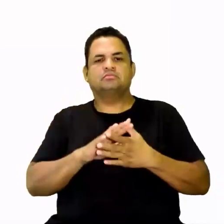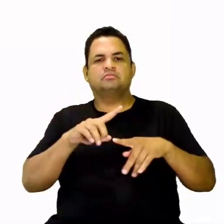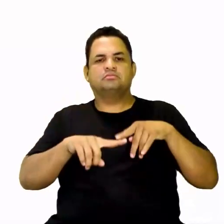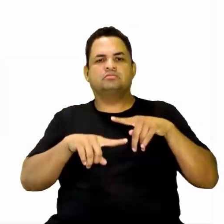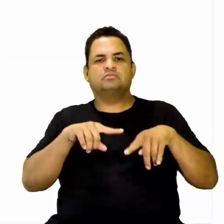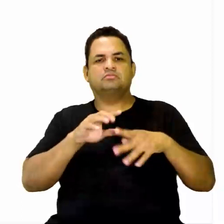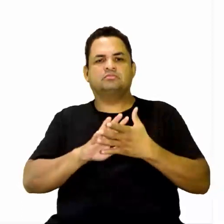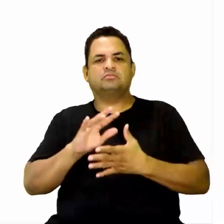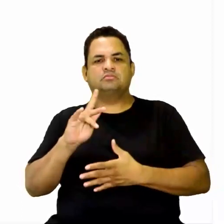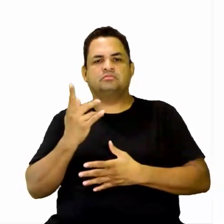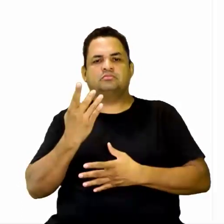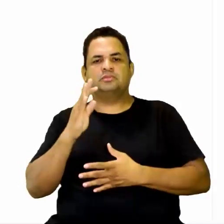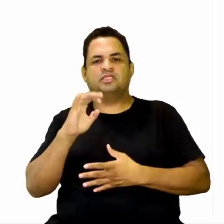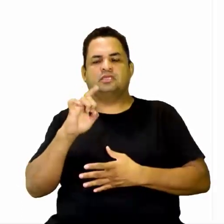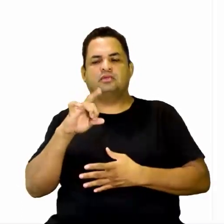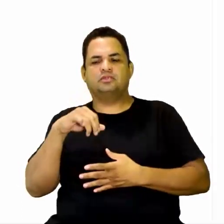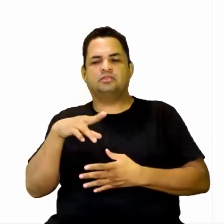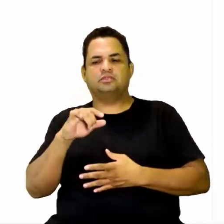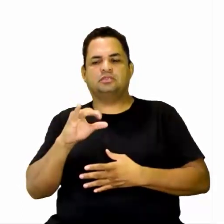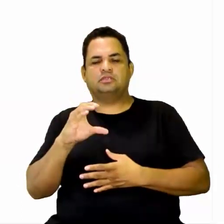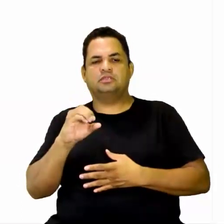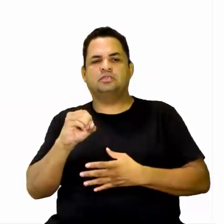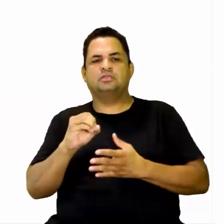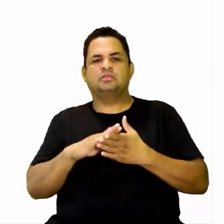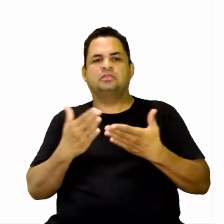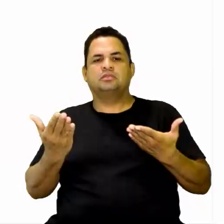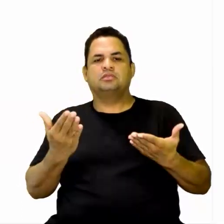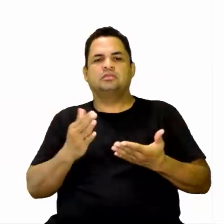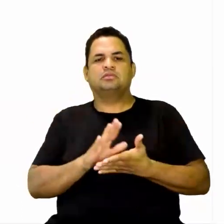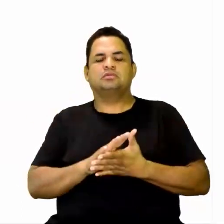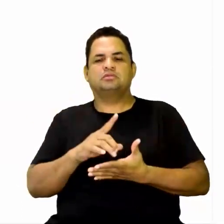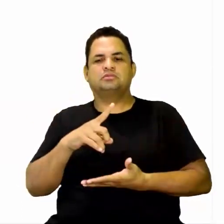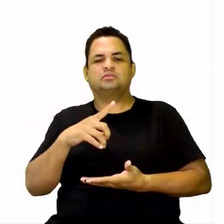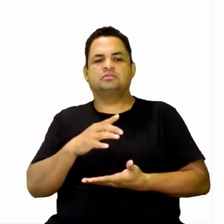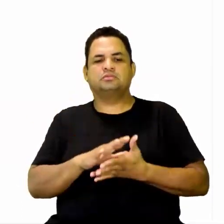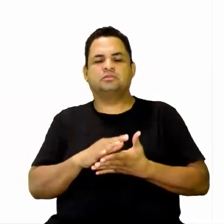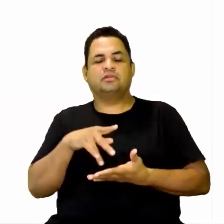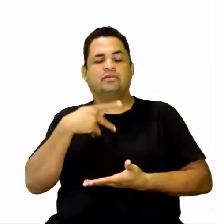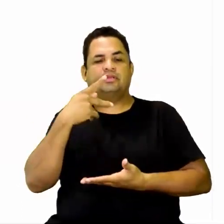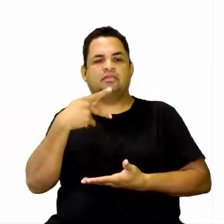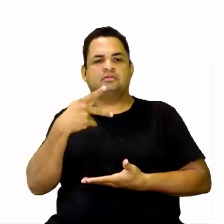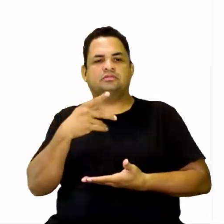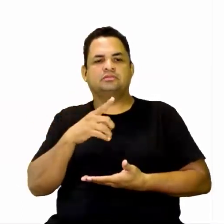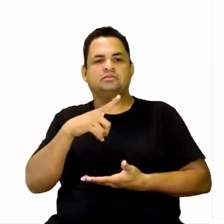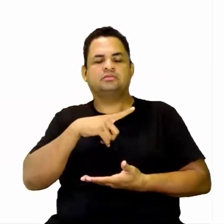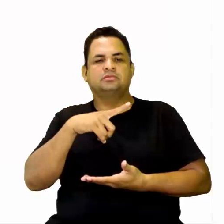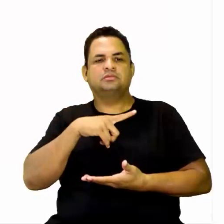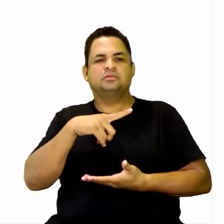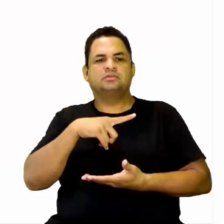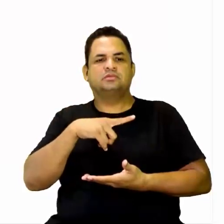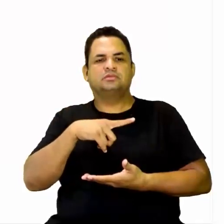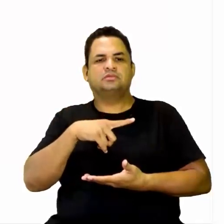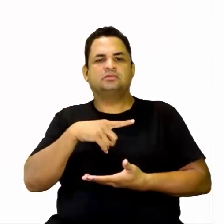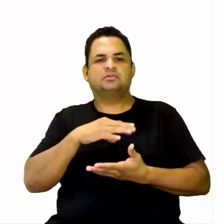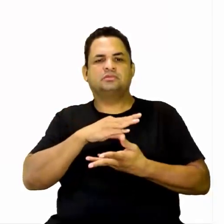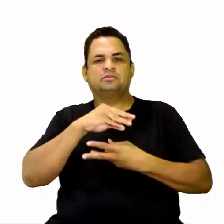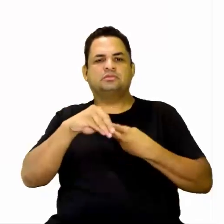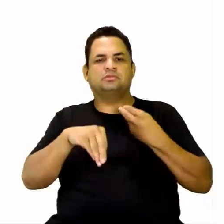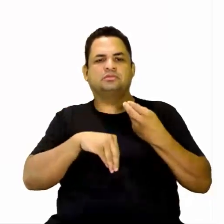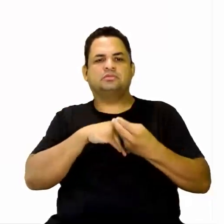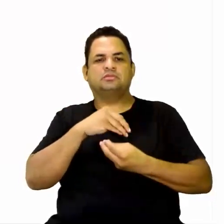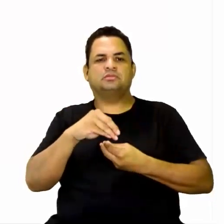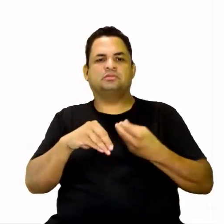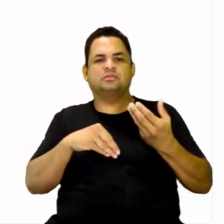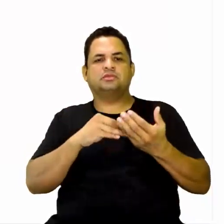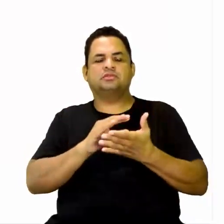material heterogêneo. Material heterogêneo é como se disséssemos que nós temos aqui uma mistura